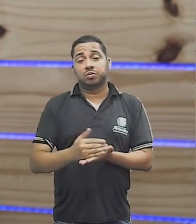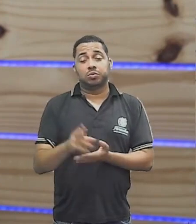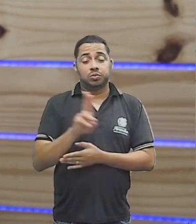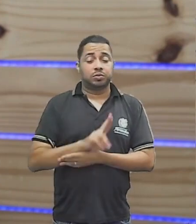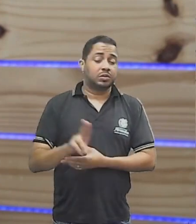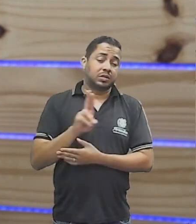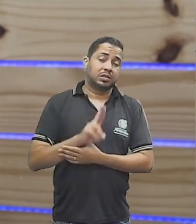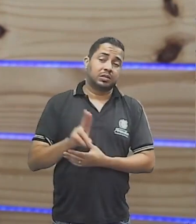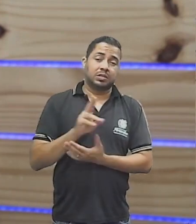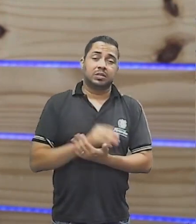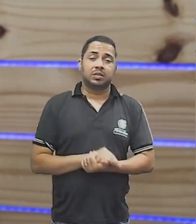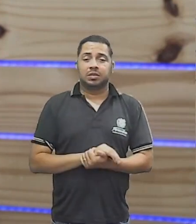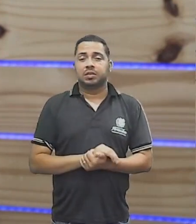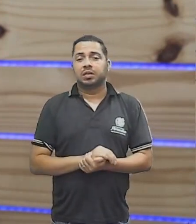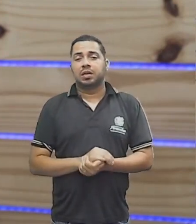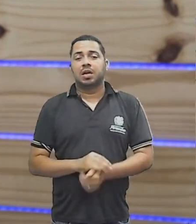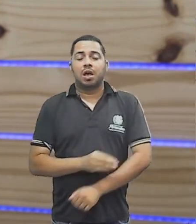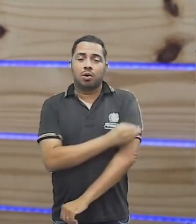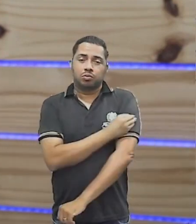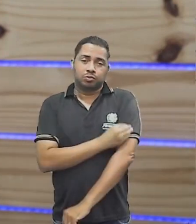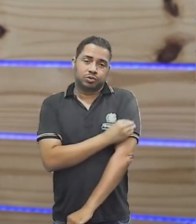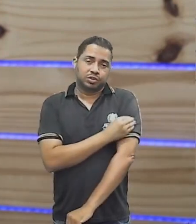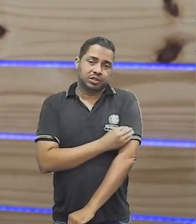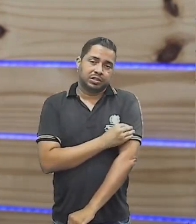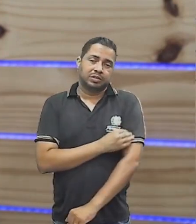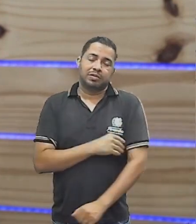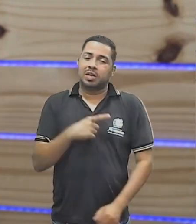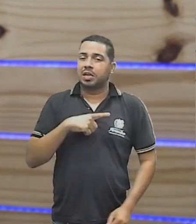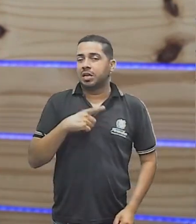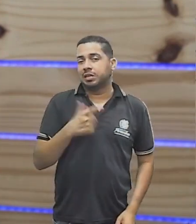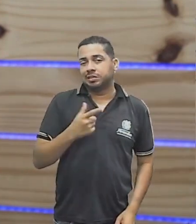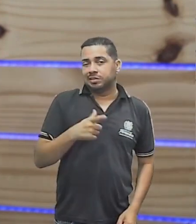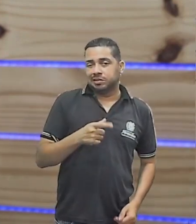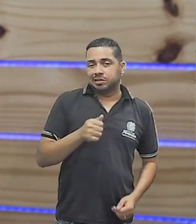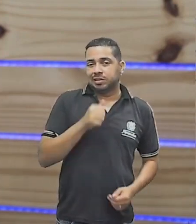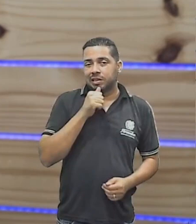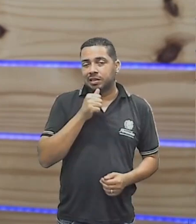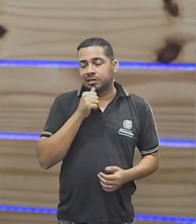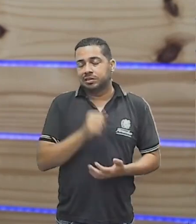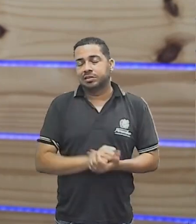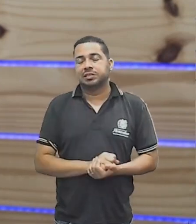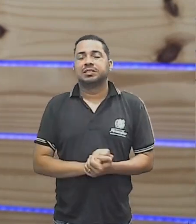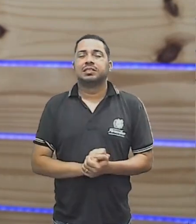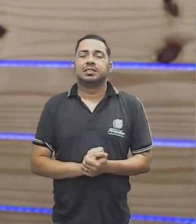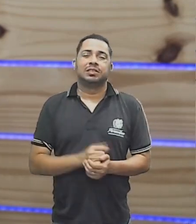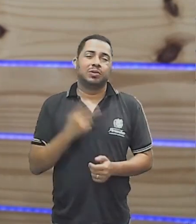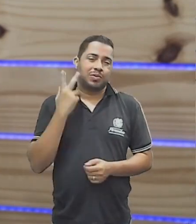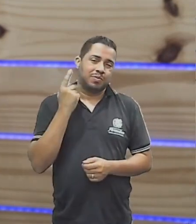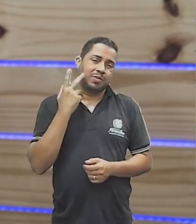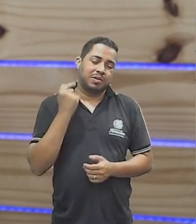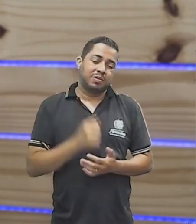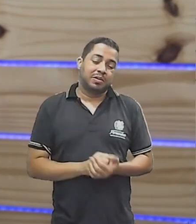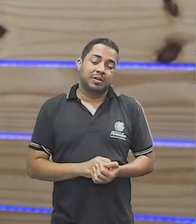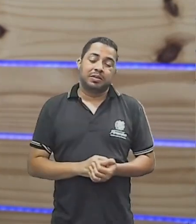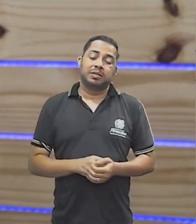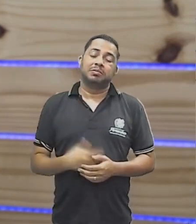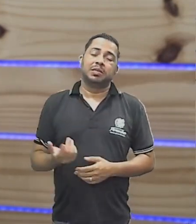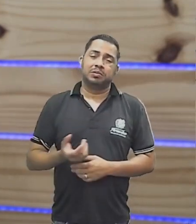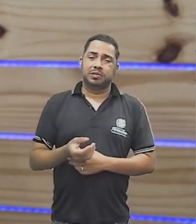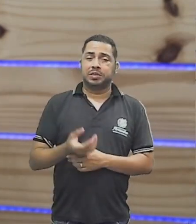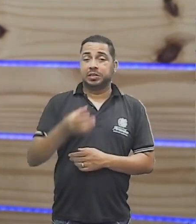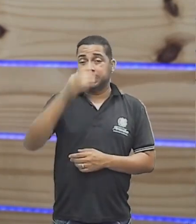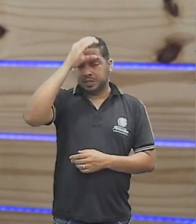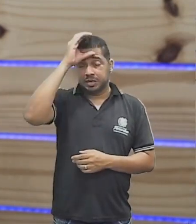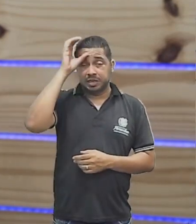utilizando de álcool gel, quando a gente não tinha ainda a pandemia, para ser normal isso no dia a dia, né? Para os clientes